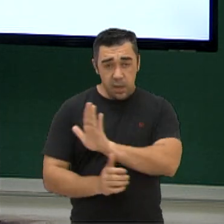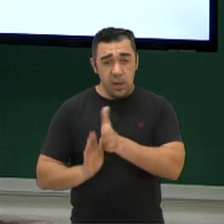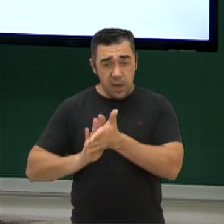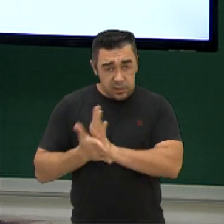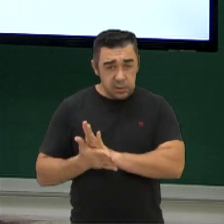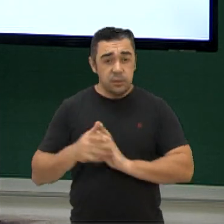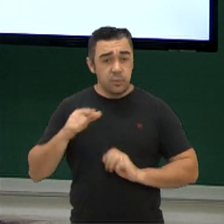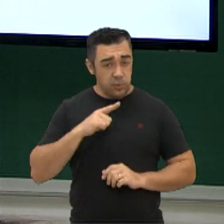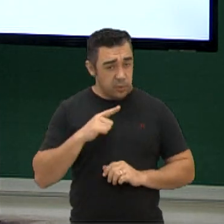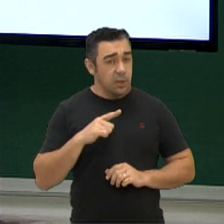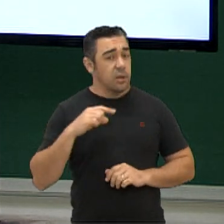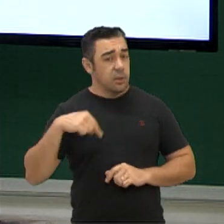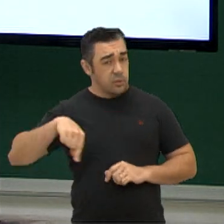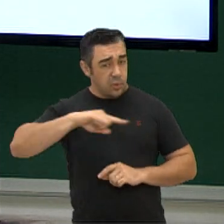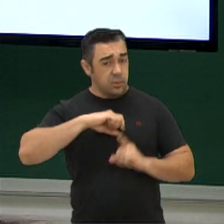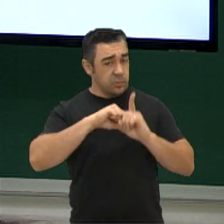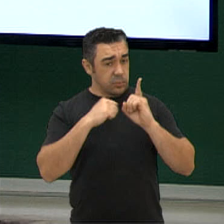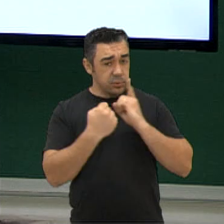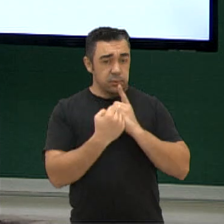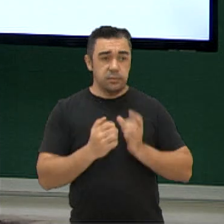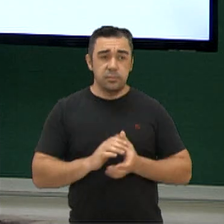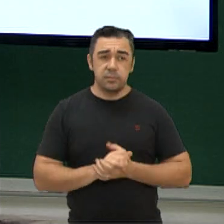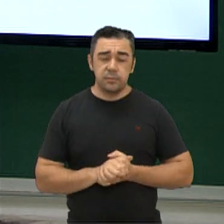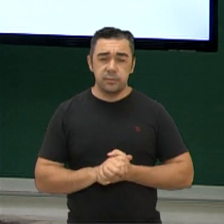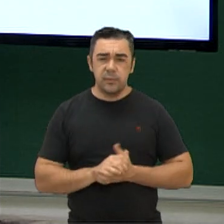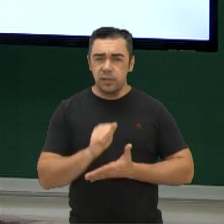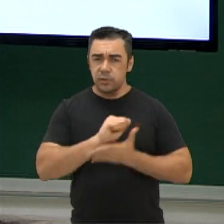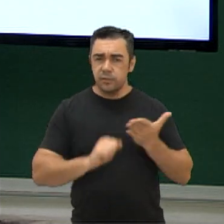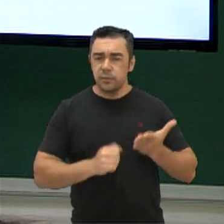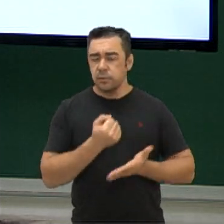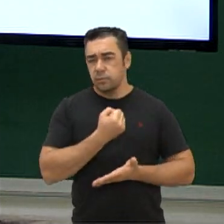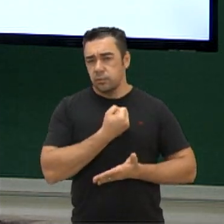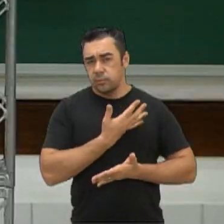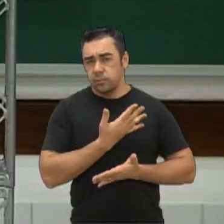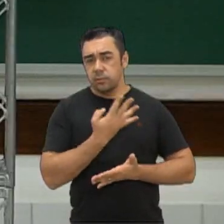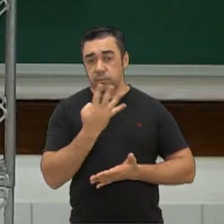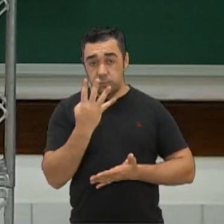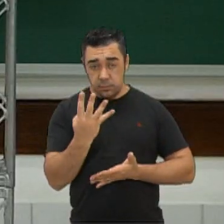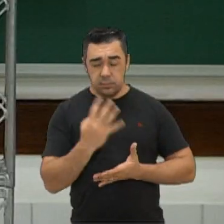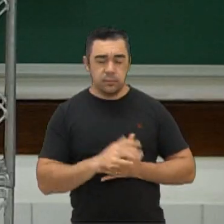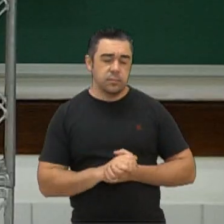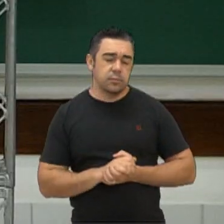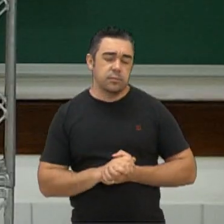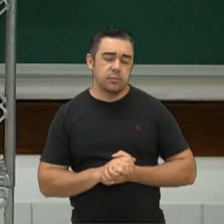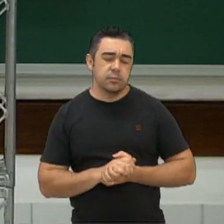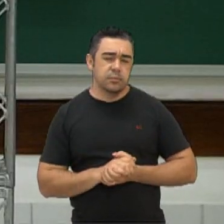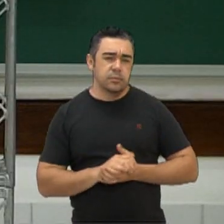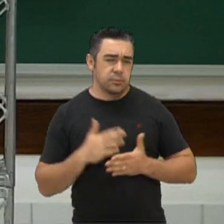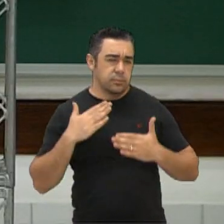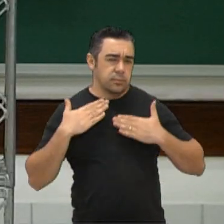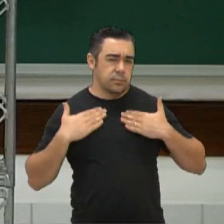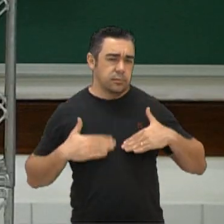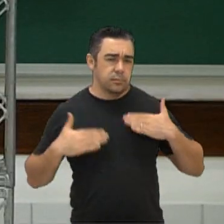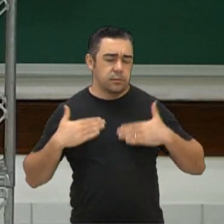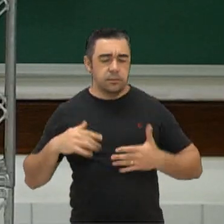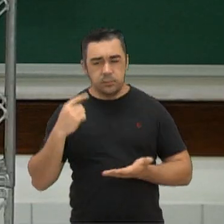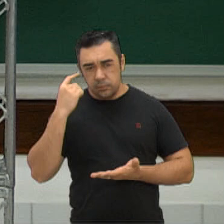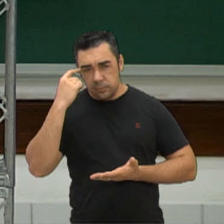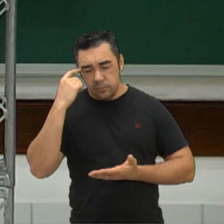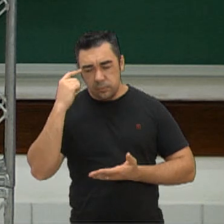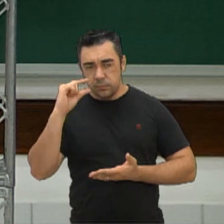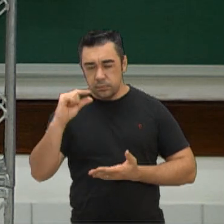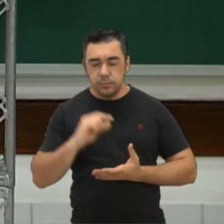nossa sociedade. Tudo bem? Vamos fazer essa atividade 4 aqui, ó. Uma atividade bem tranquila para a gente pensar um